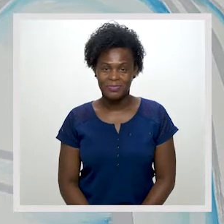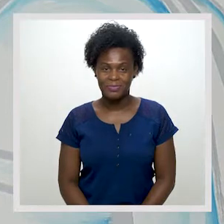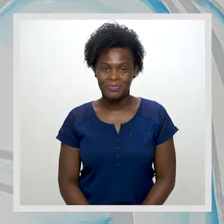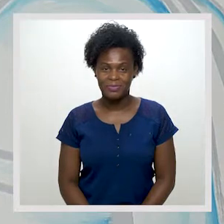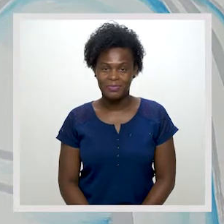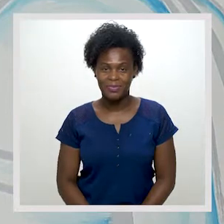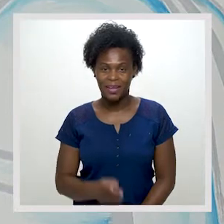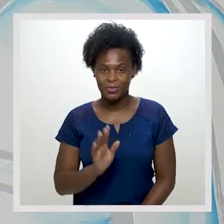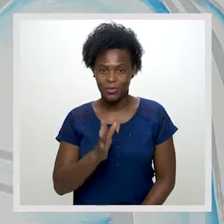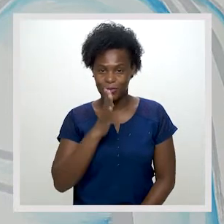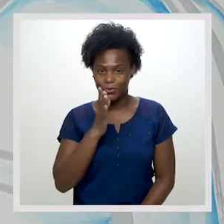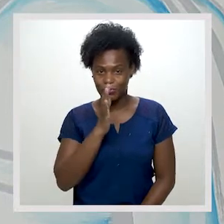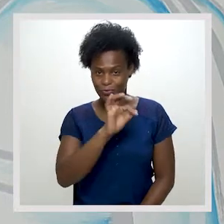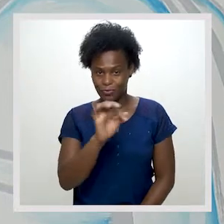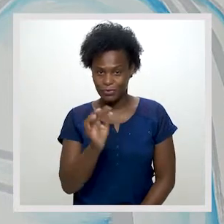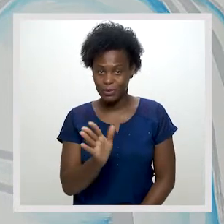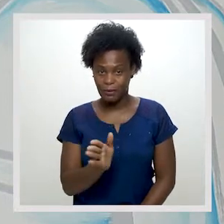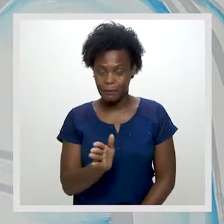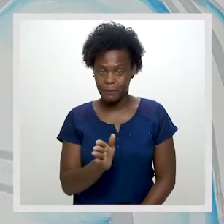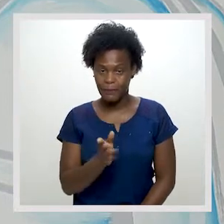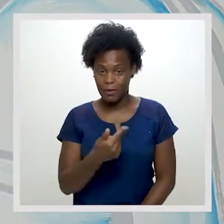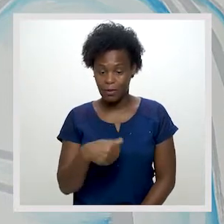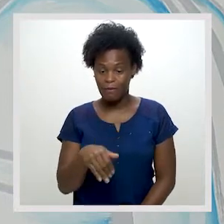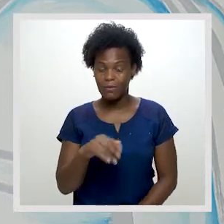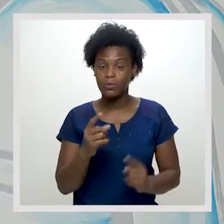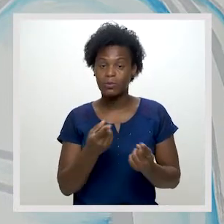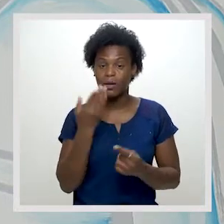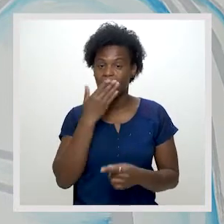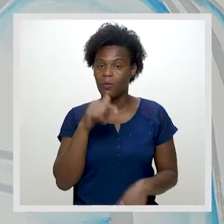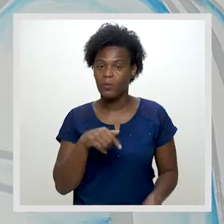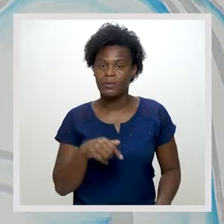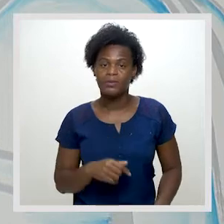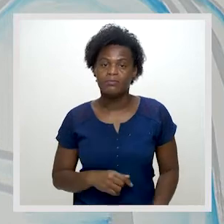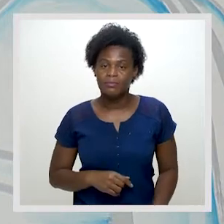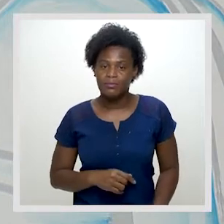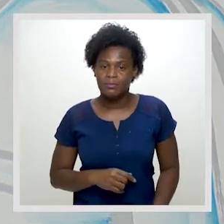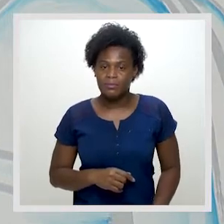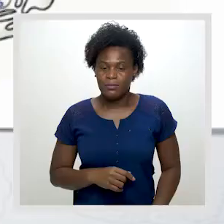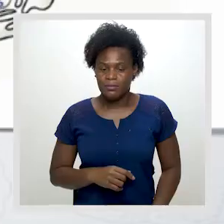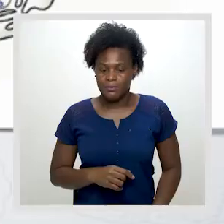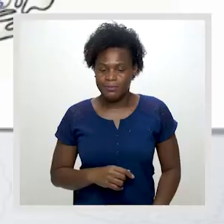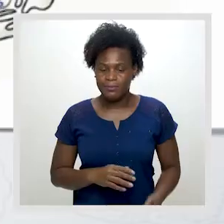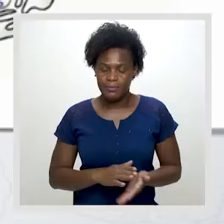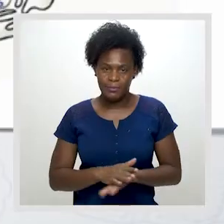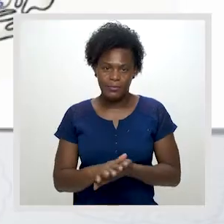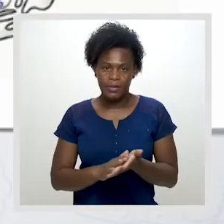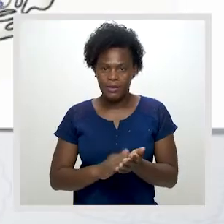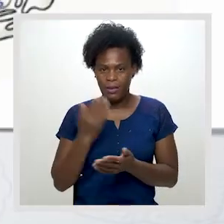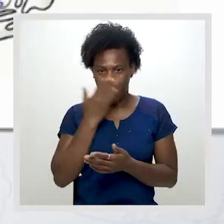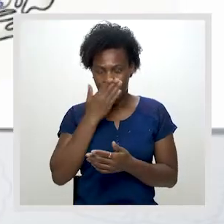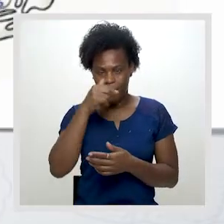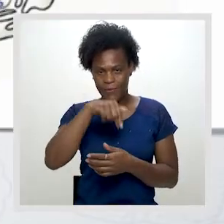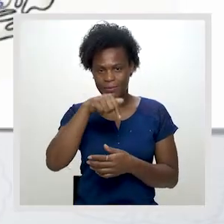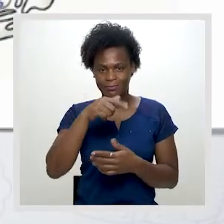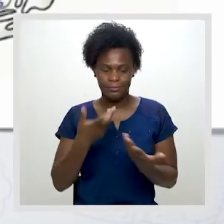Como já vos disse, vamos ao sumário de hoje, da nossa aula de hoje. A nossa aula de